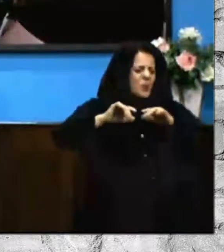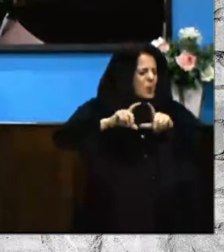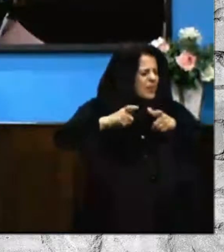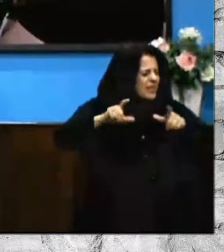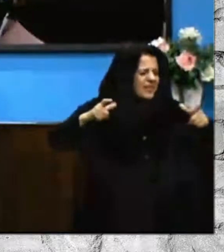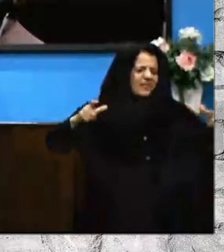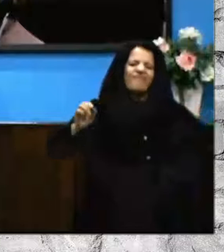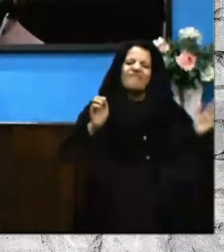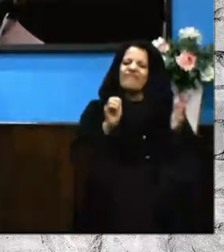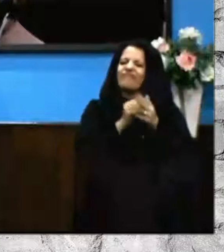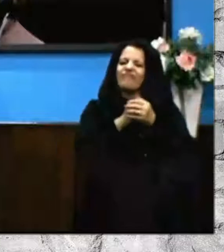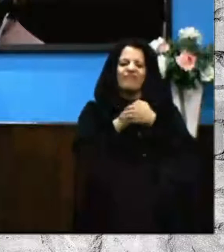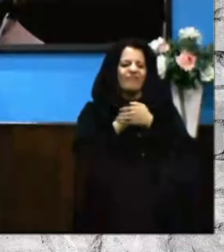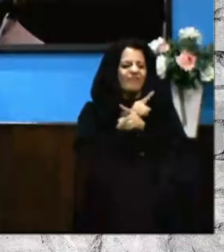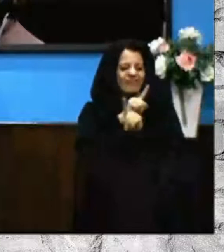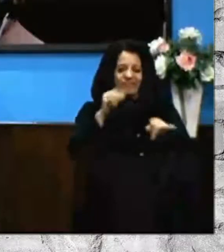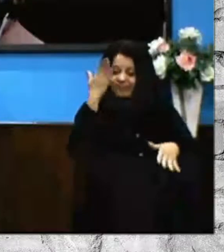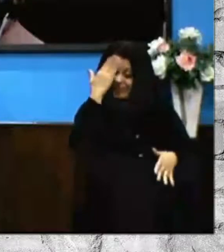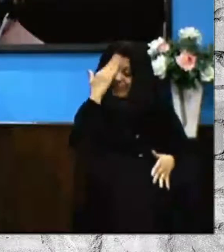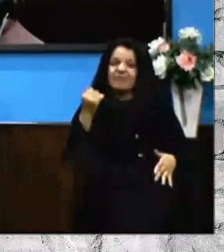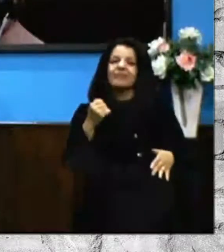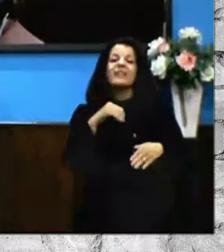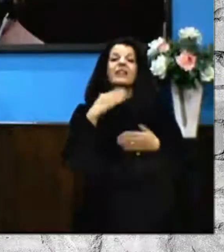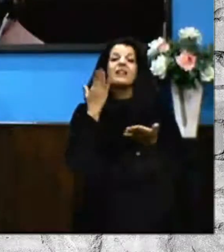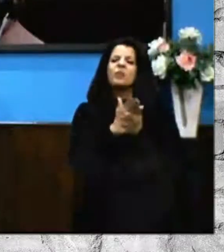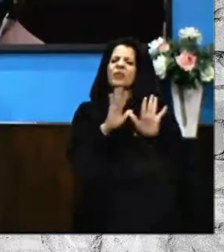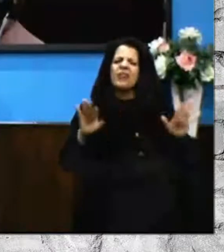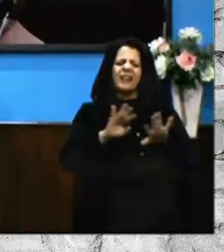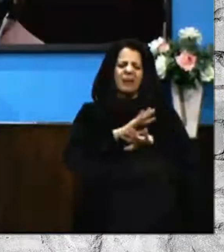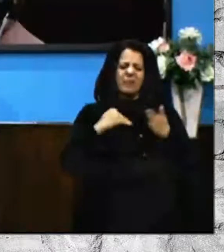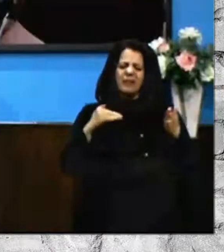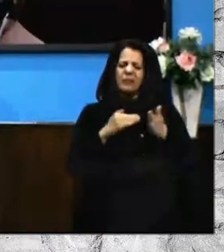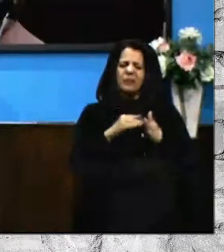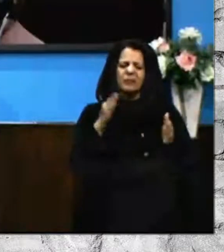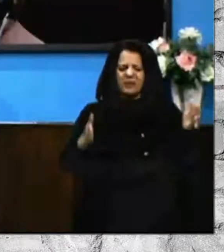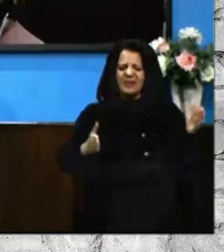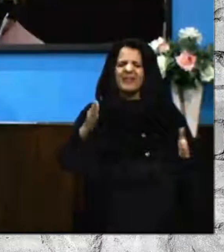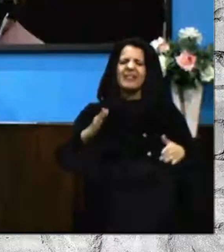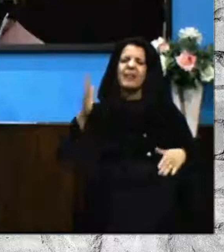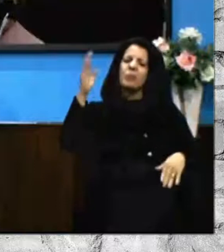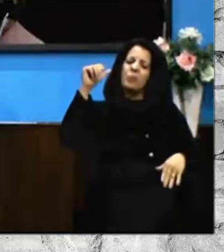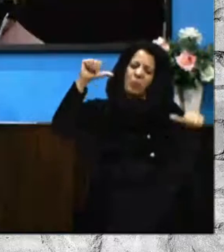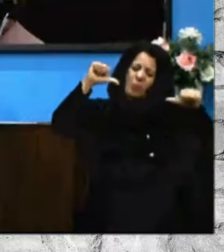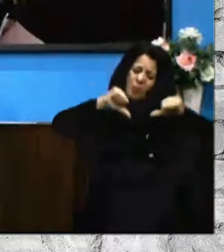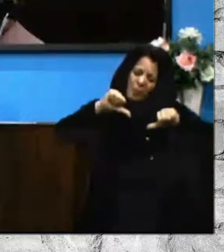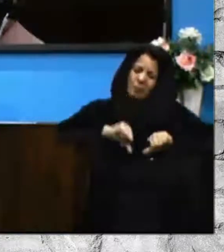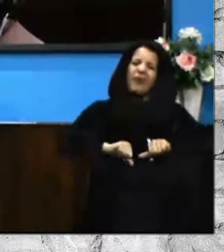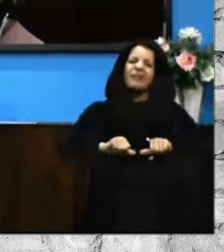ocultas que não sabes. E quando terminar tudo isso, nós seremos pessoas